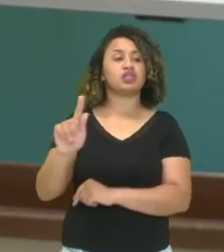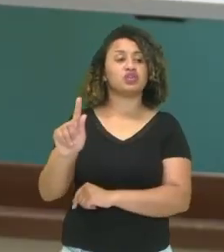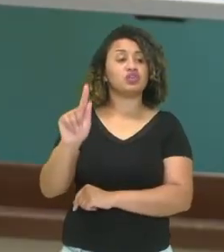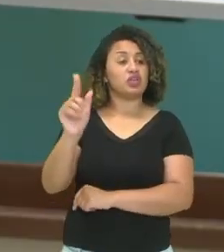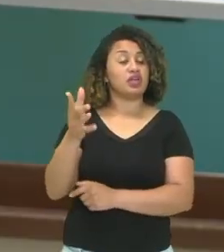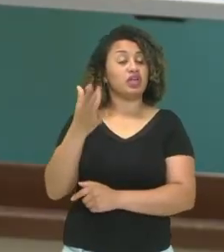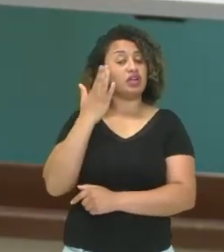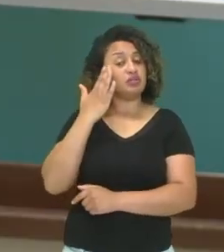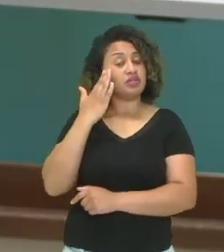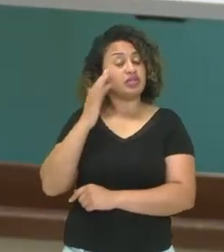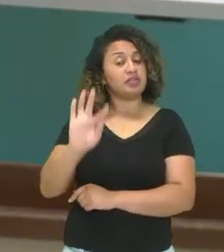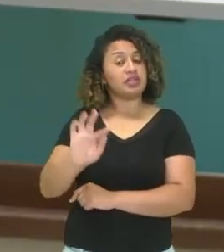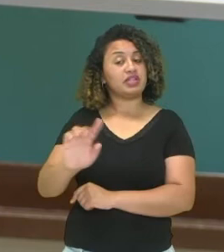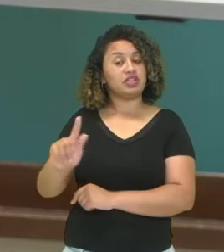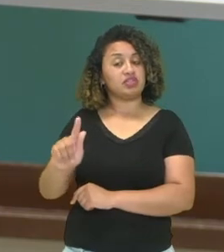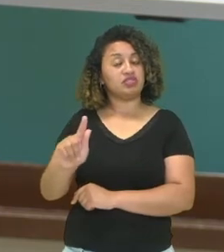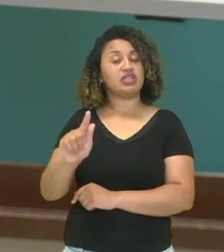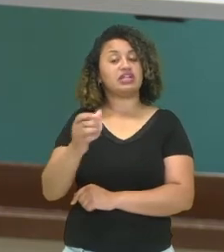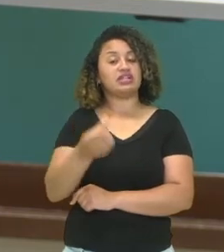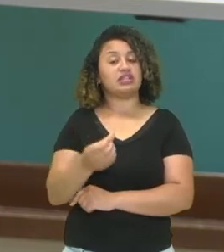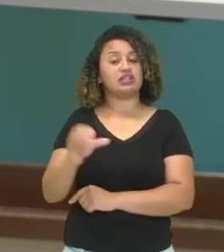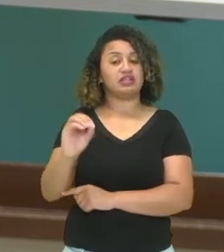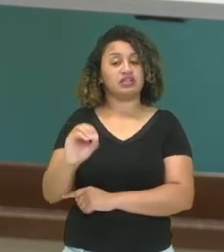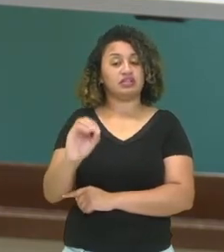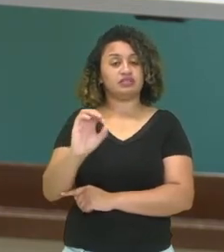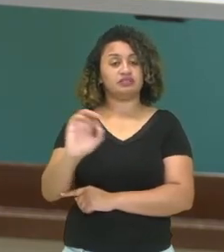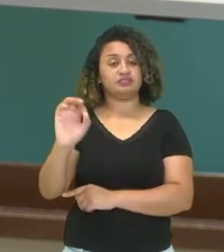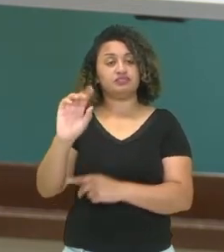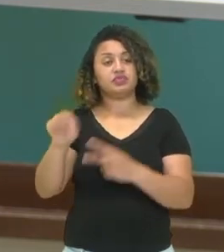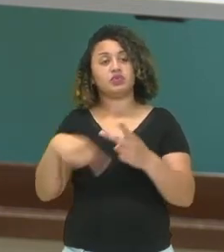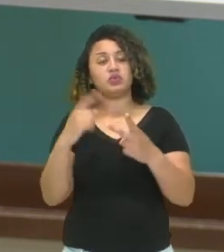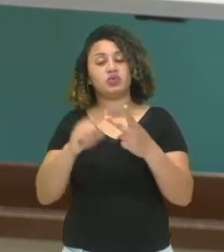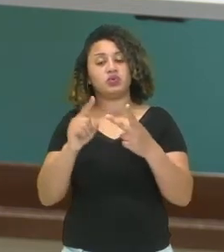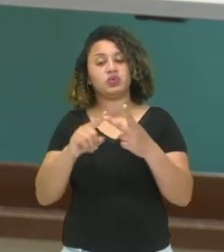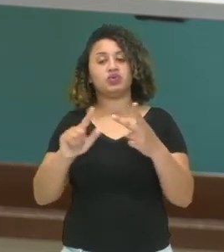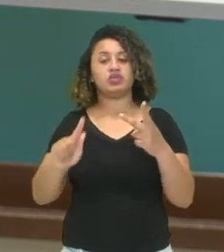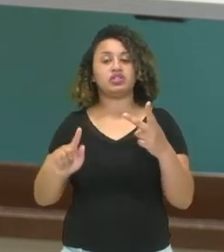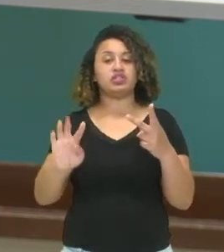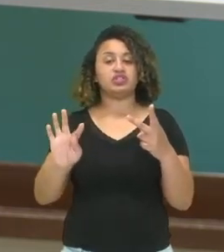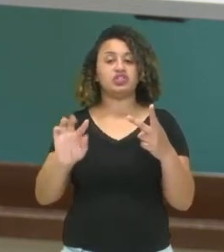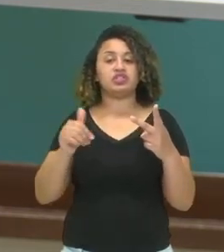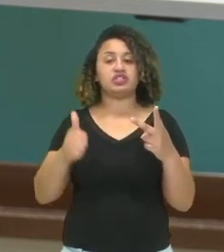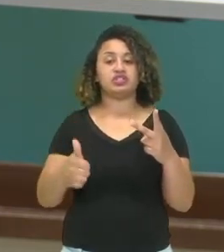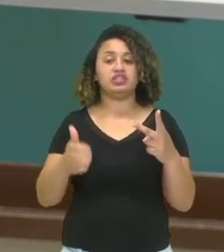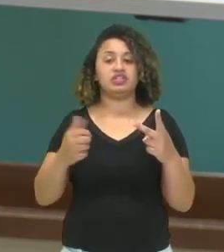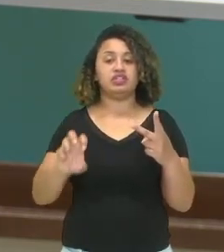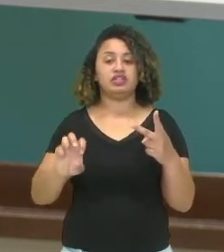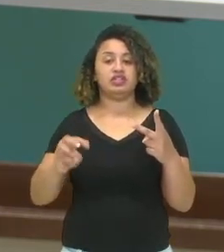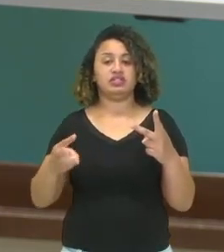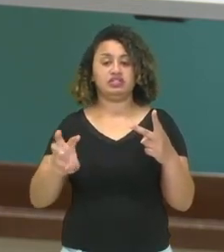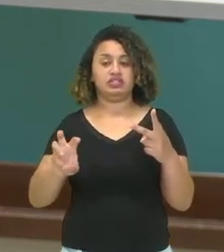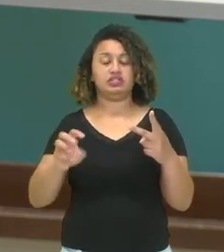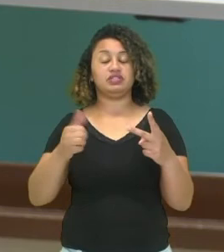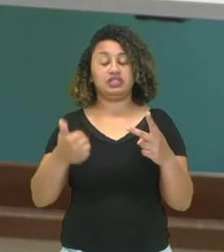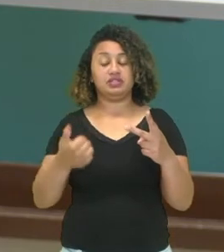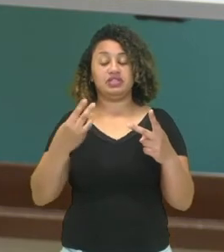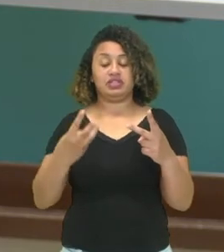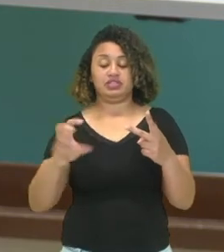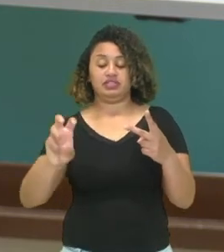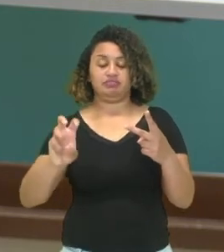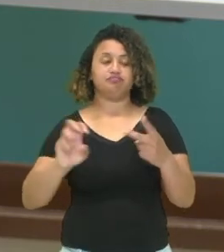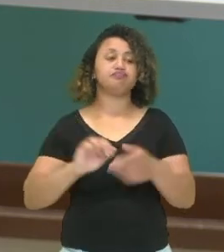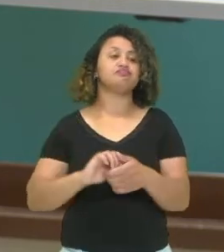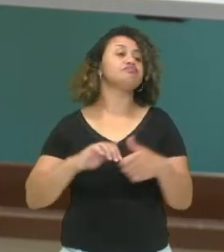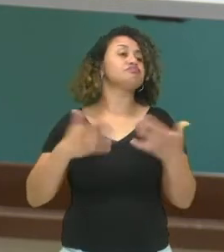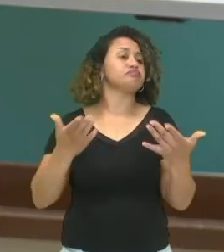queremos a tangente de 60 graus. E aqui, portanto, tangente de 135 graus. Pela definição, a